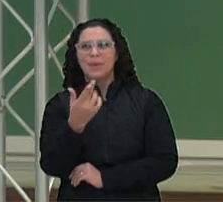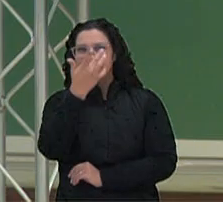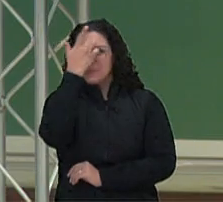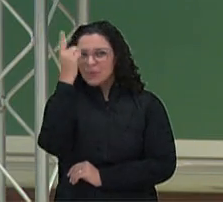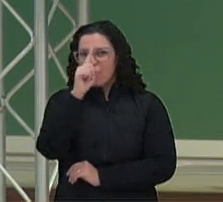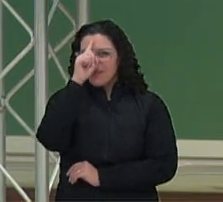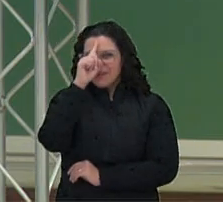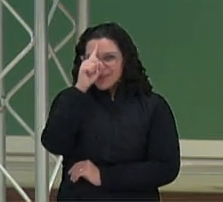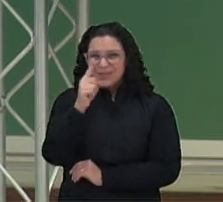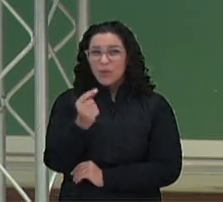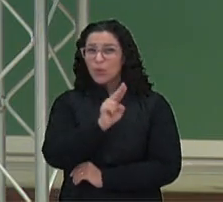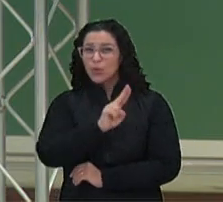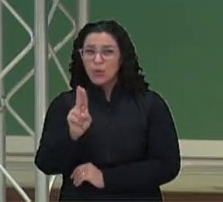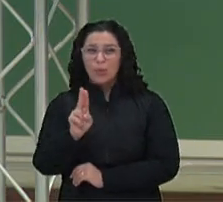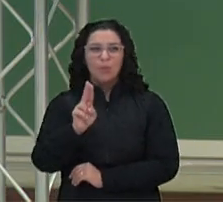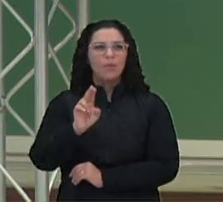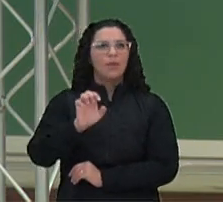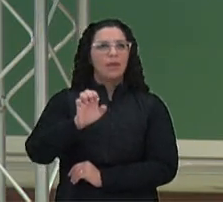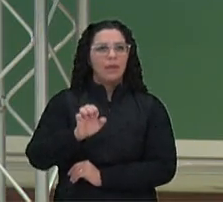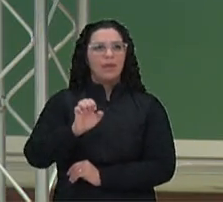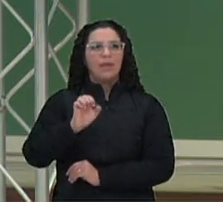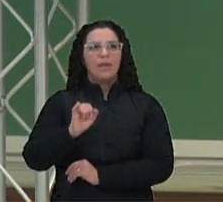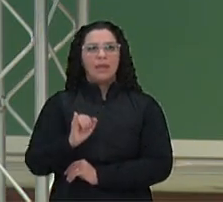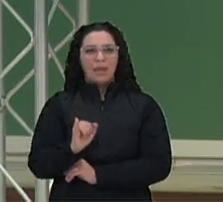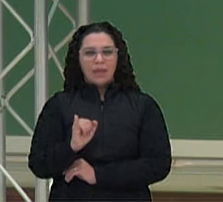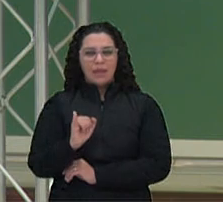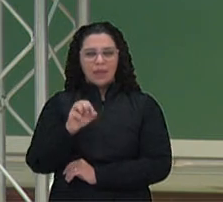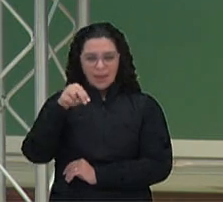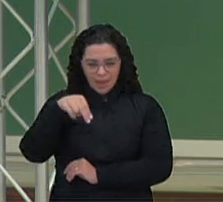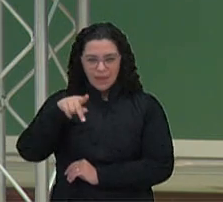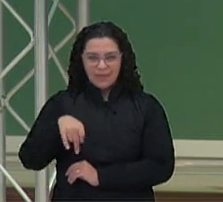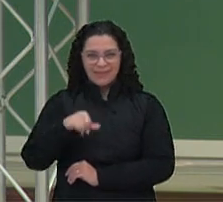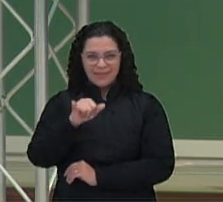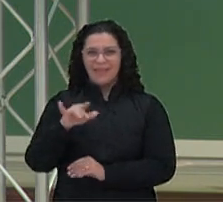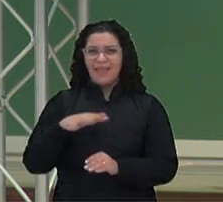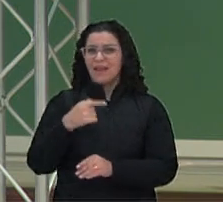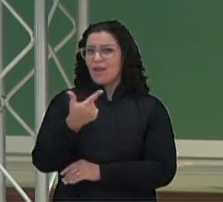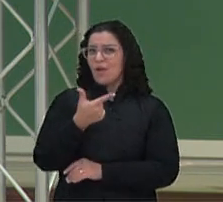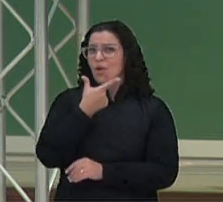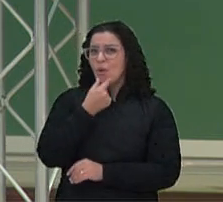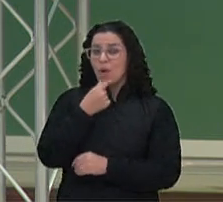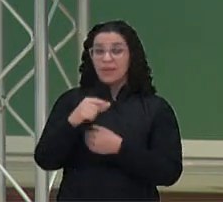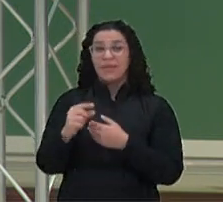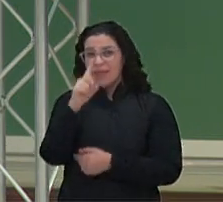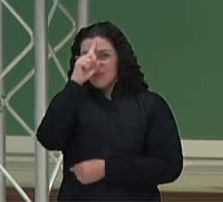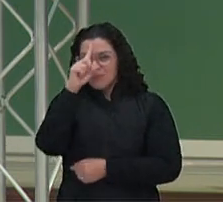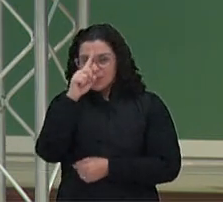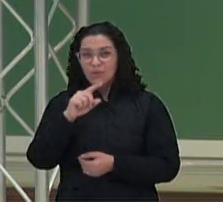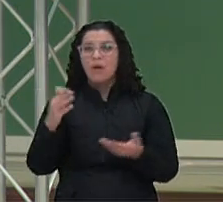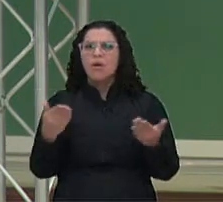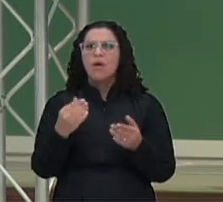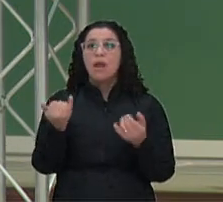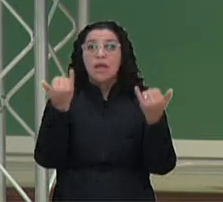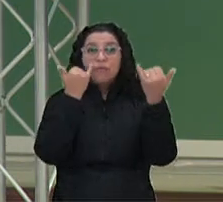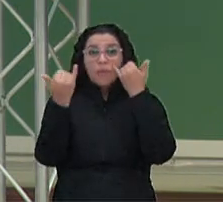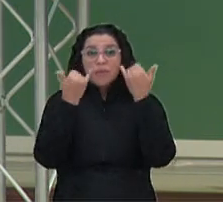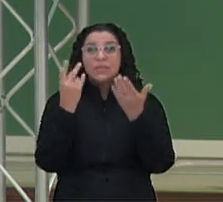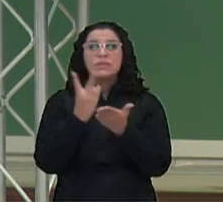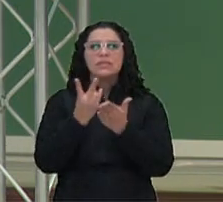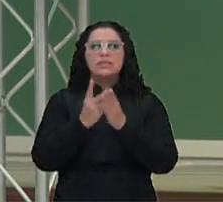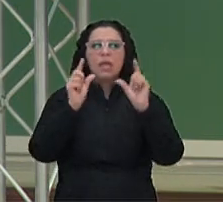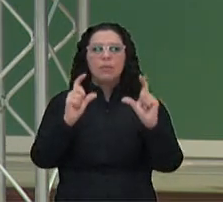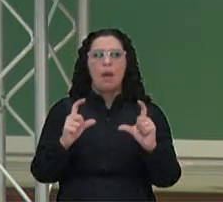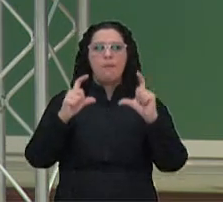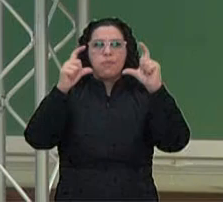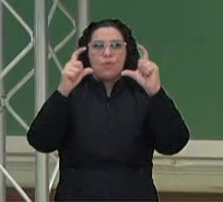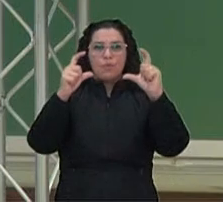nesse texto é o em que, né? Então, esse tipo de informação aqui, pessoal, normalmente ele vem logo de cara no primeiro parágrafo,